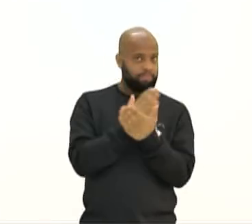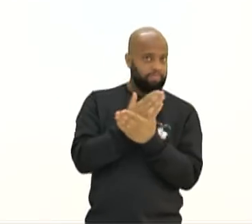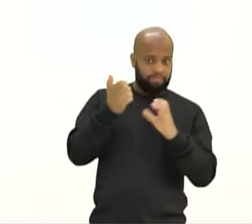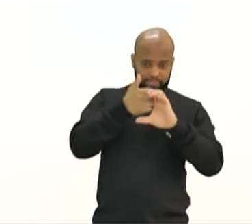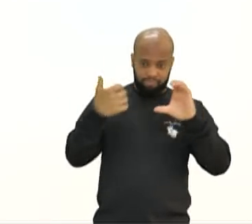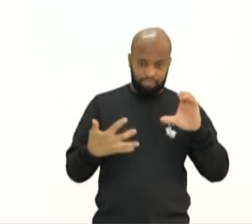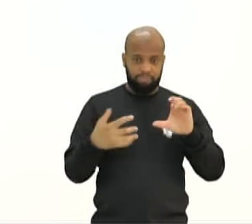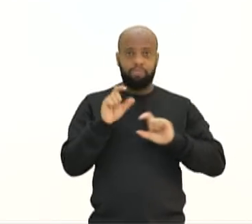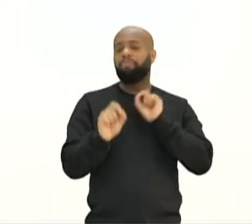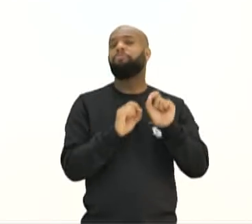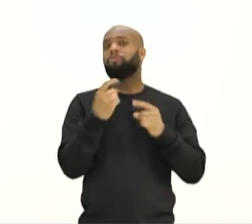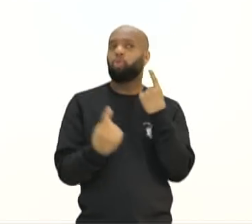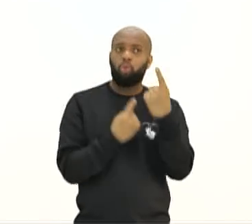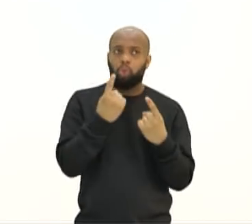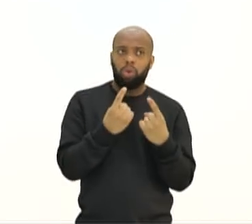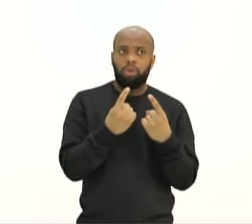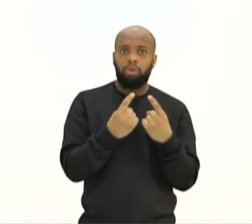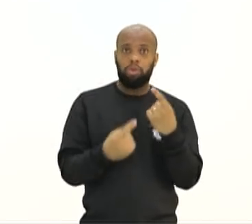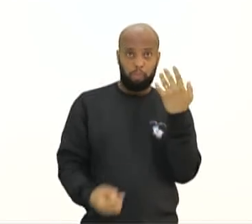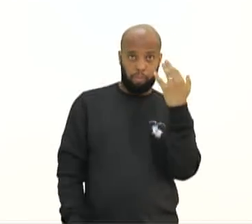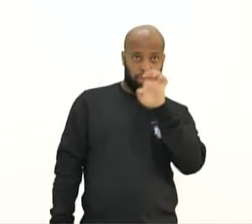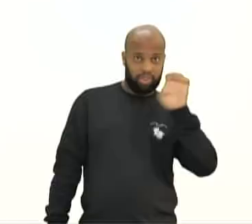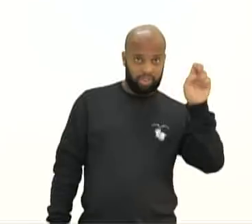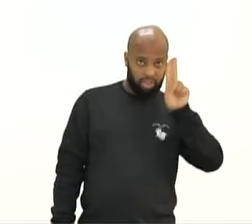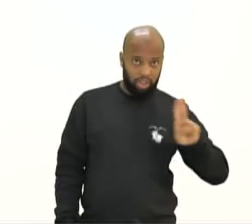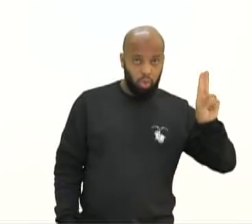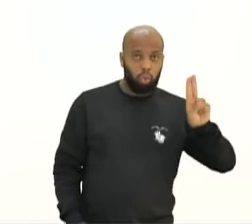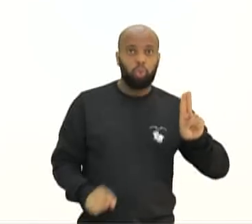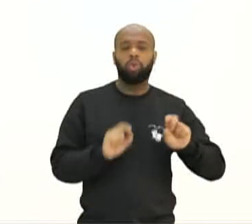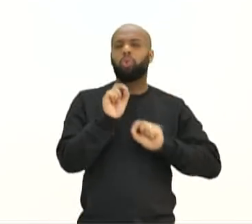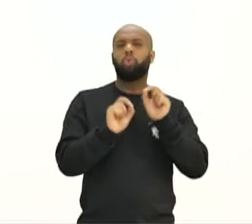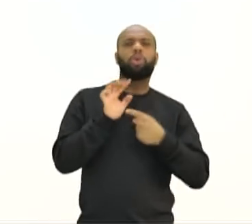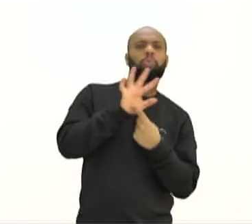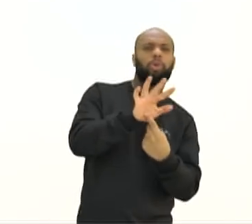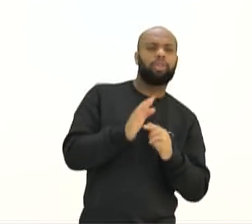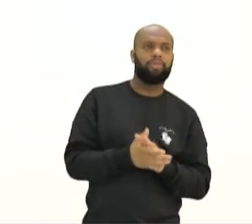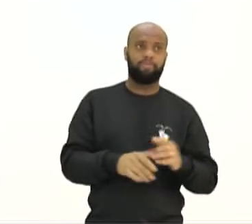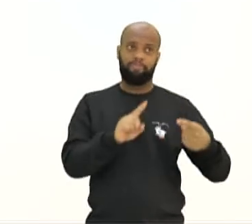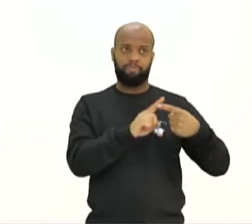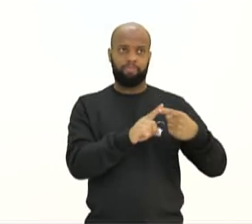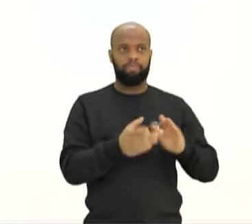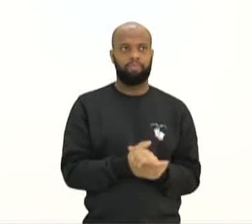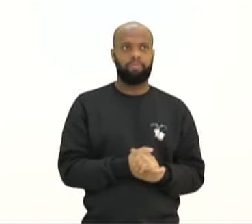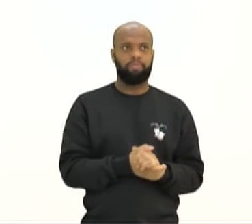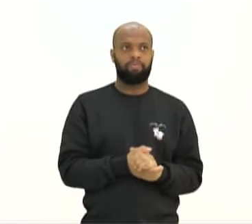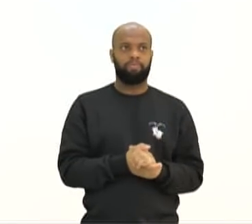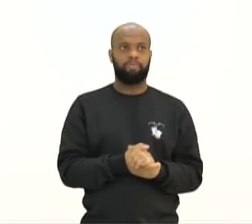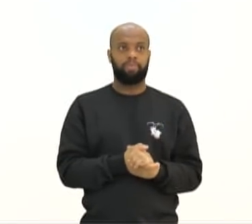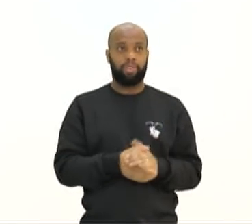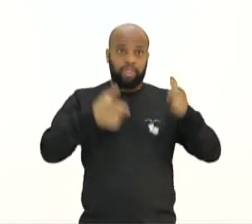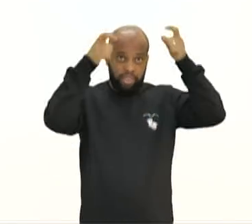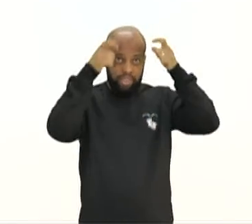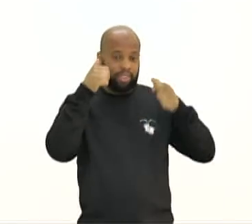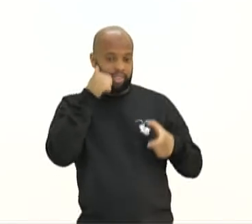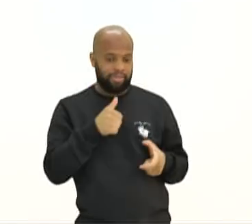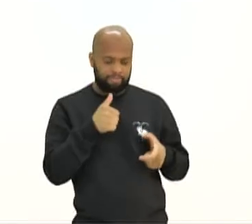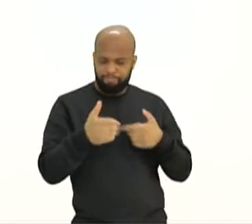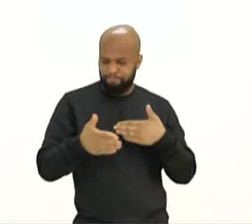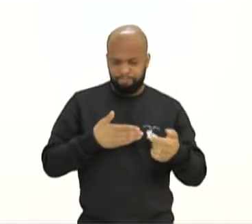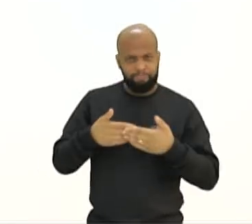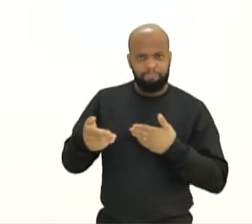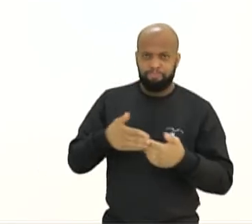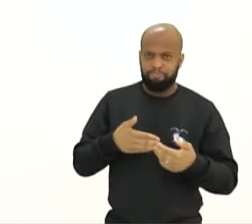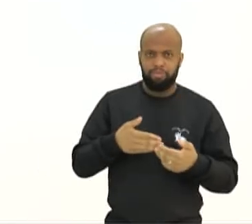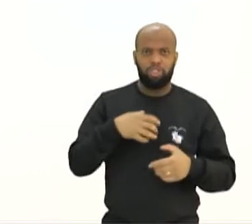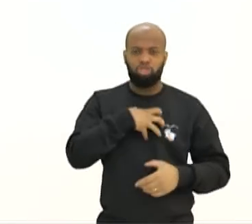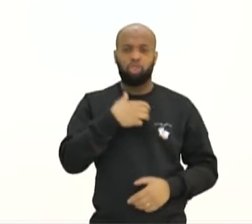características. Características são essas. Ela é canhota. O que isso revela? Letra A. Que a princesa não se importa